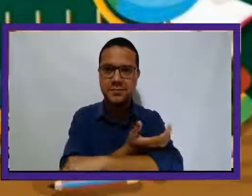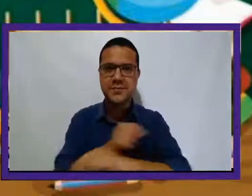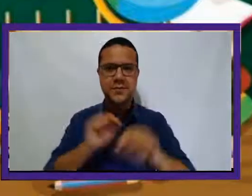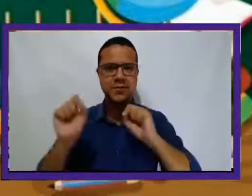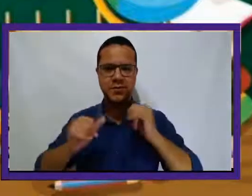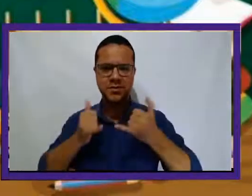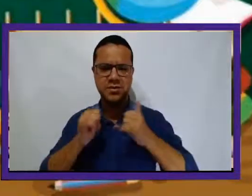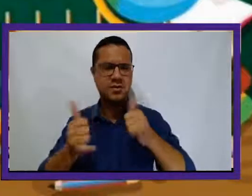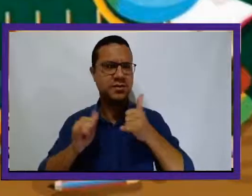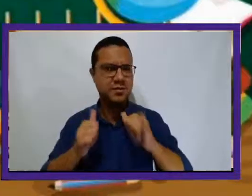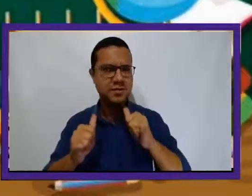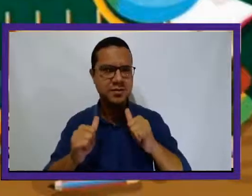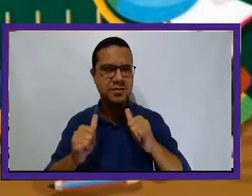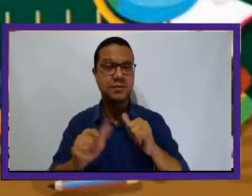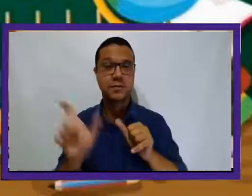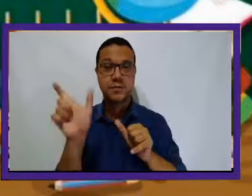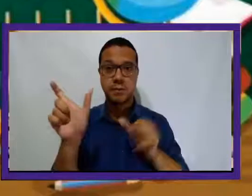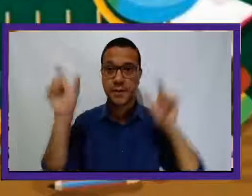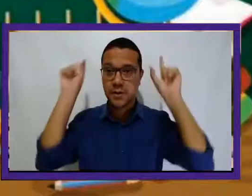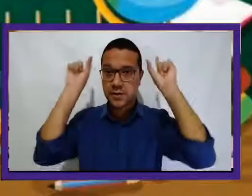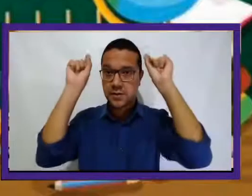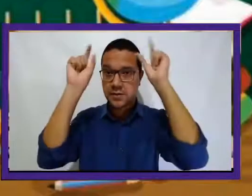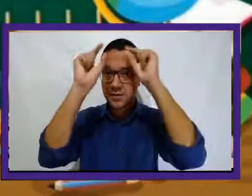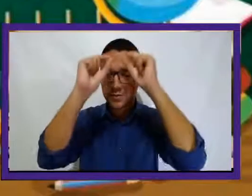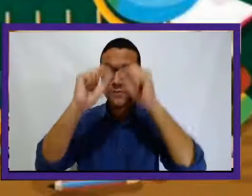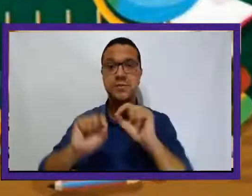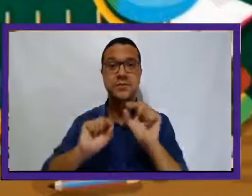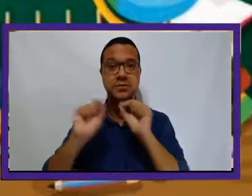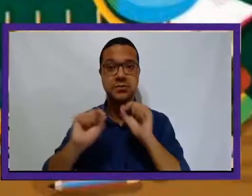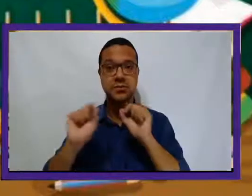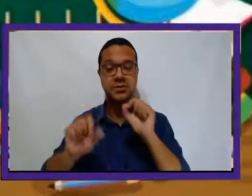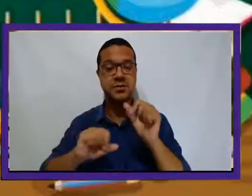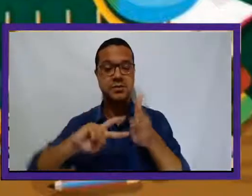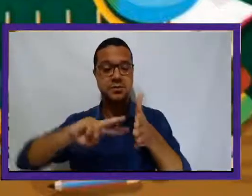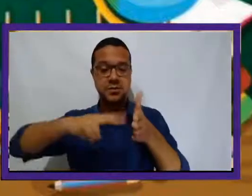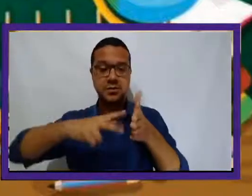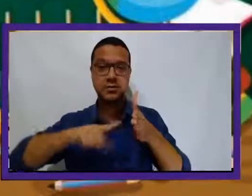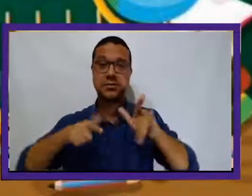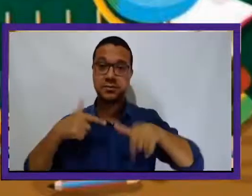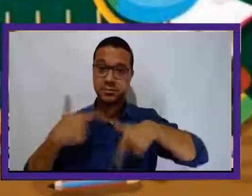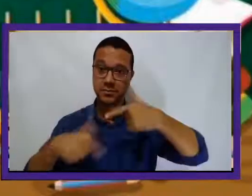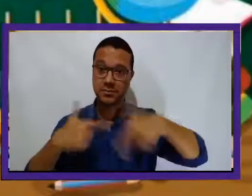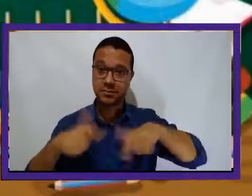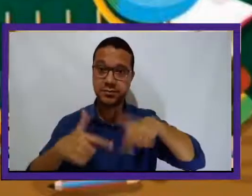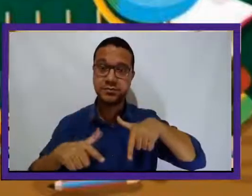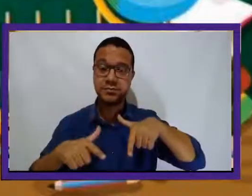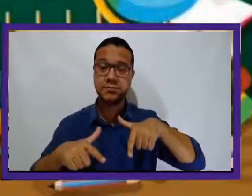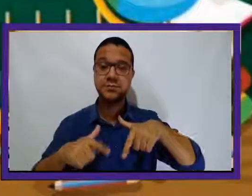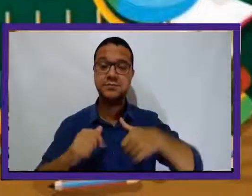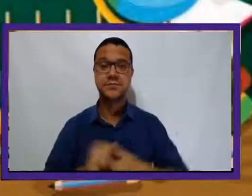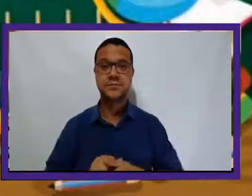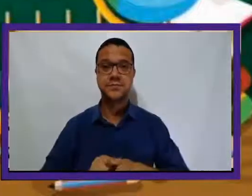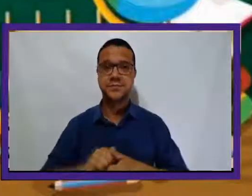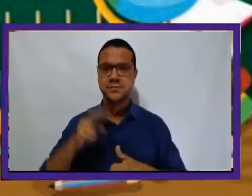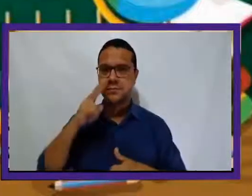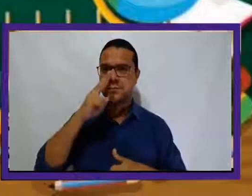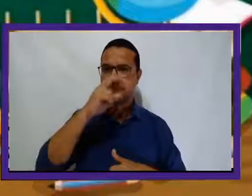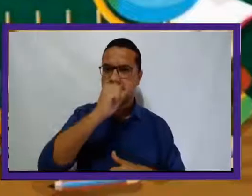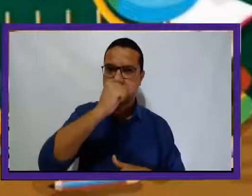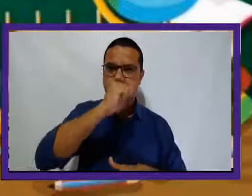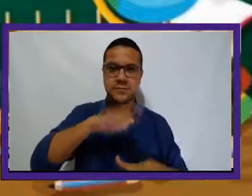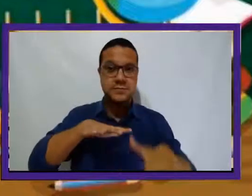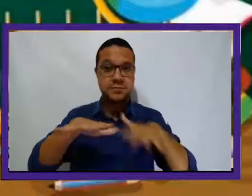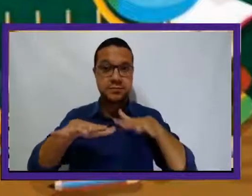energia? Uma palavra de origem grega Quer dizer Ergos Que quer dizer Trabalho Certo? É ergo